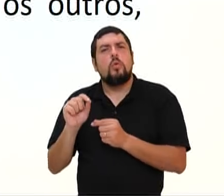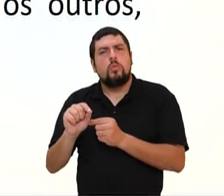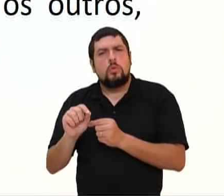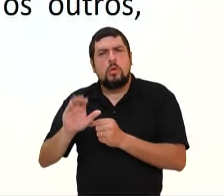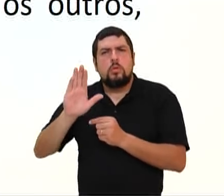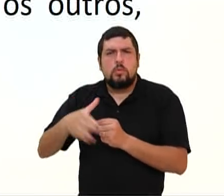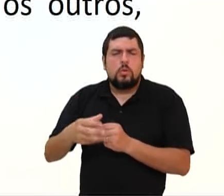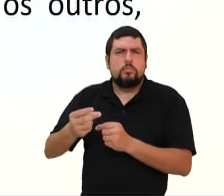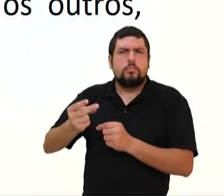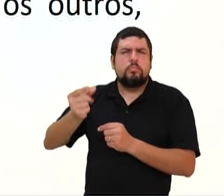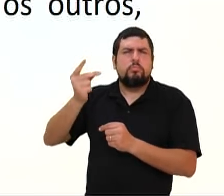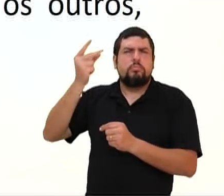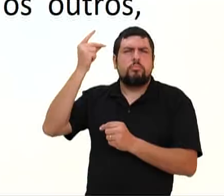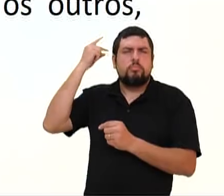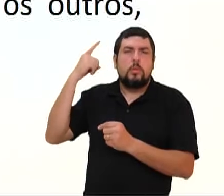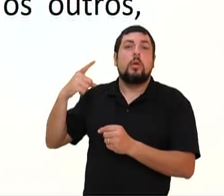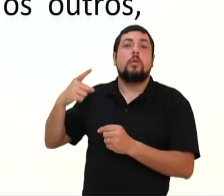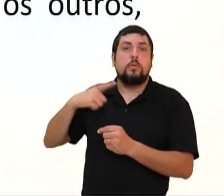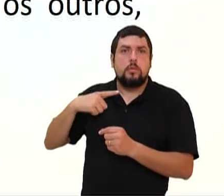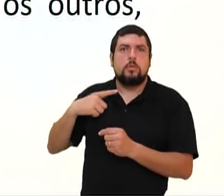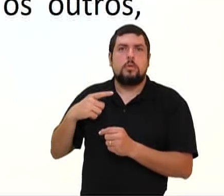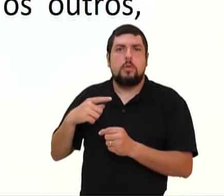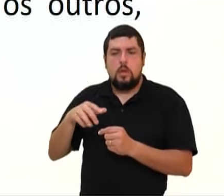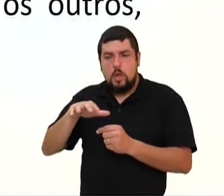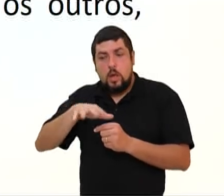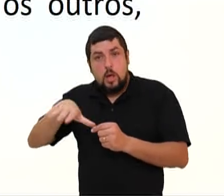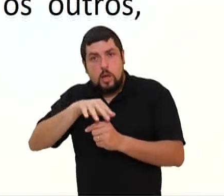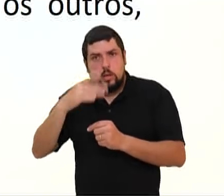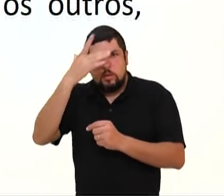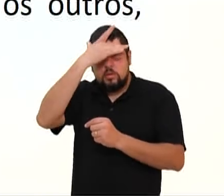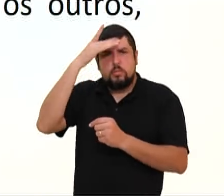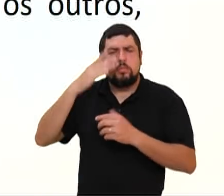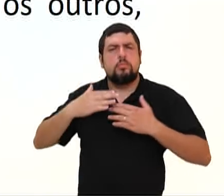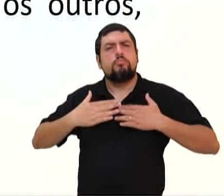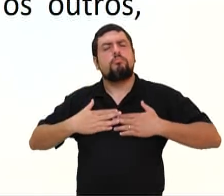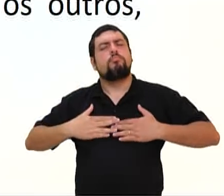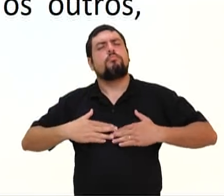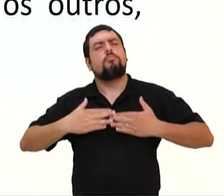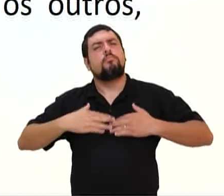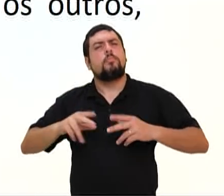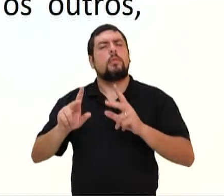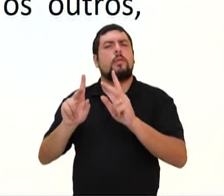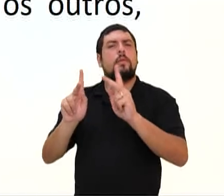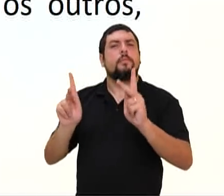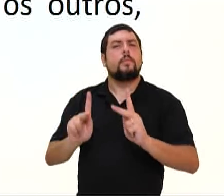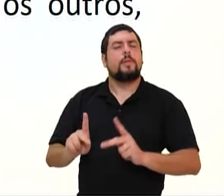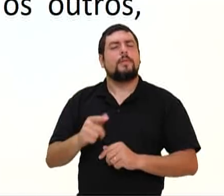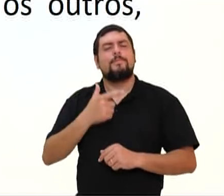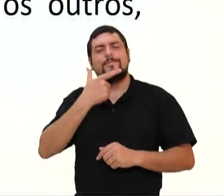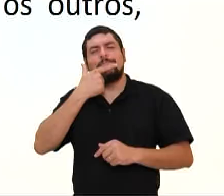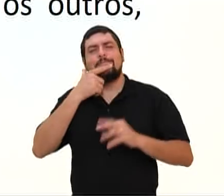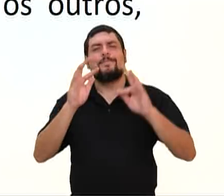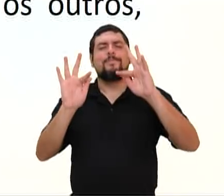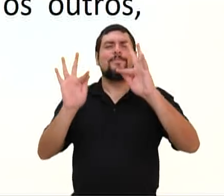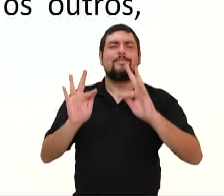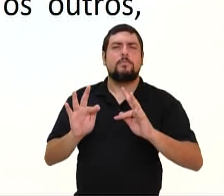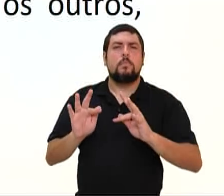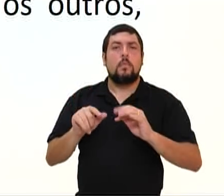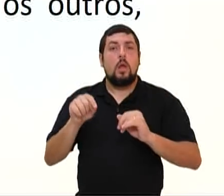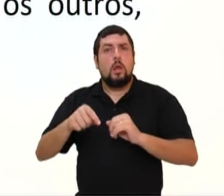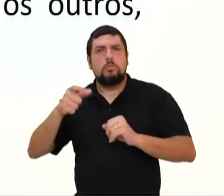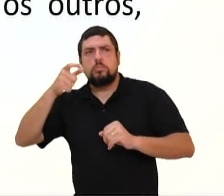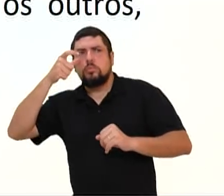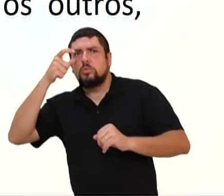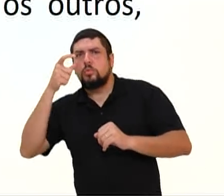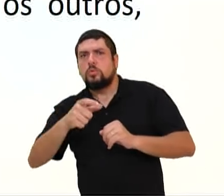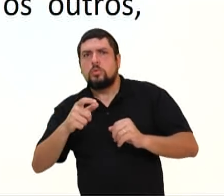tempos antigos. Ali as pessoas tinham vivido em paz e contentamento, sem interesses de guerrear